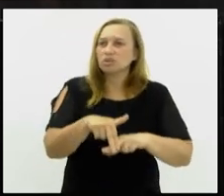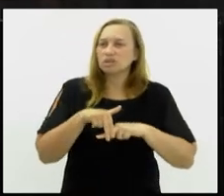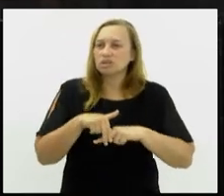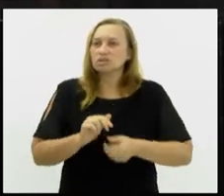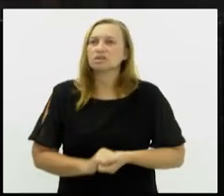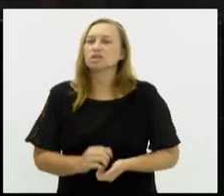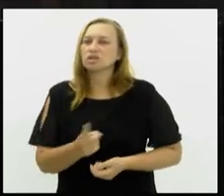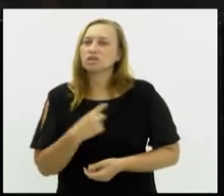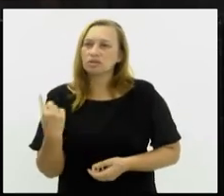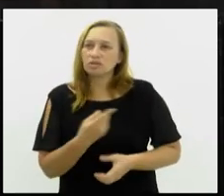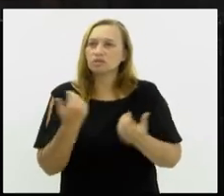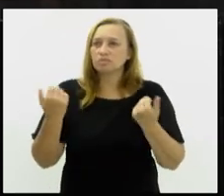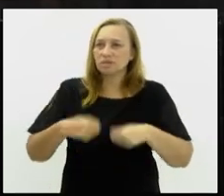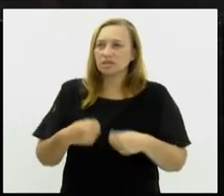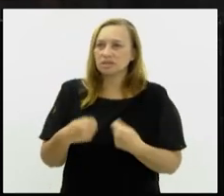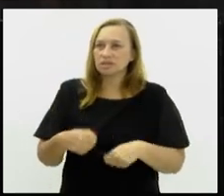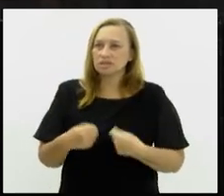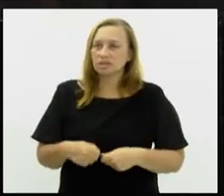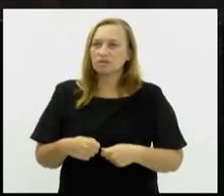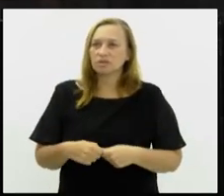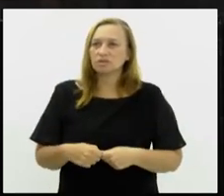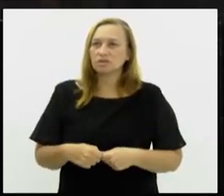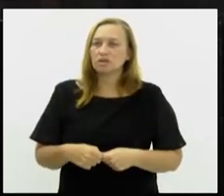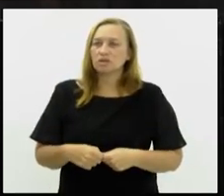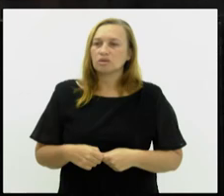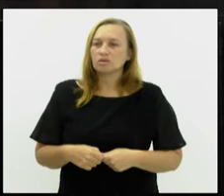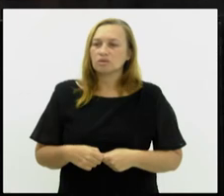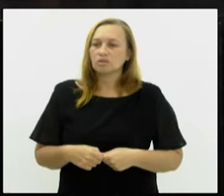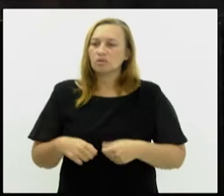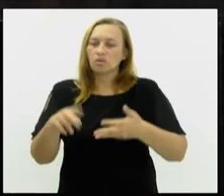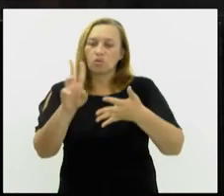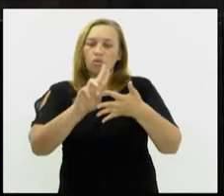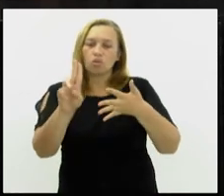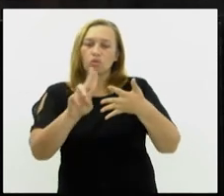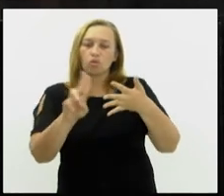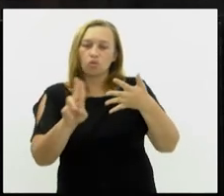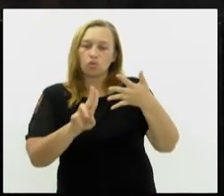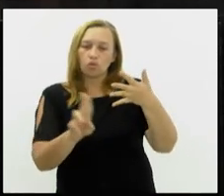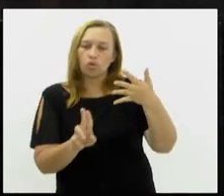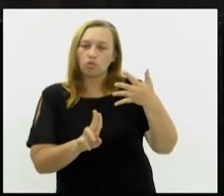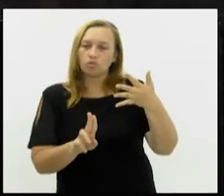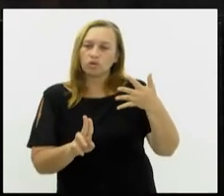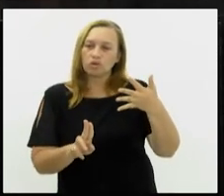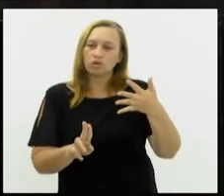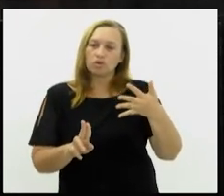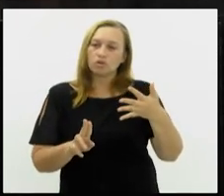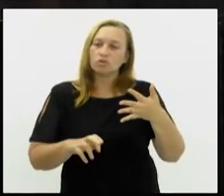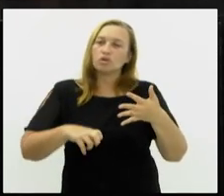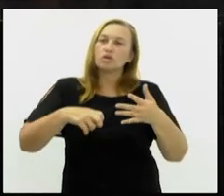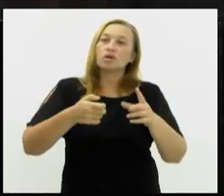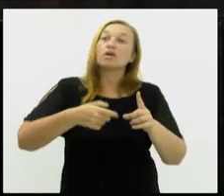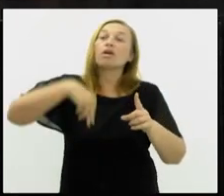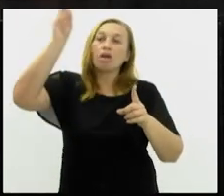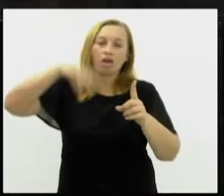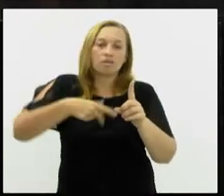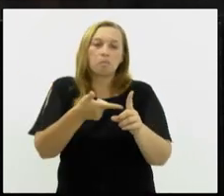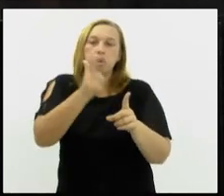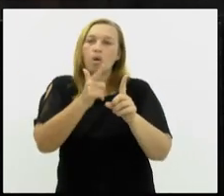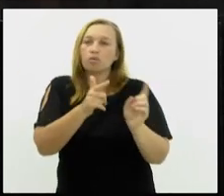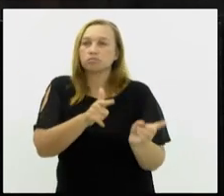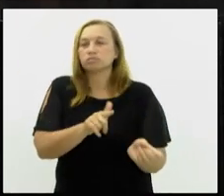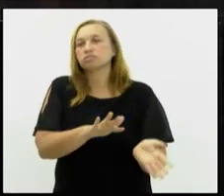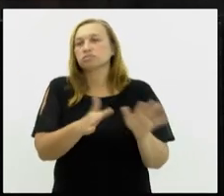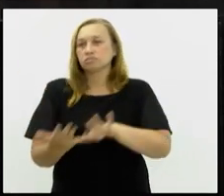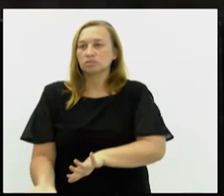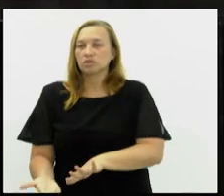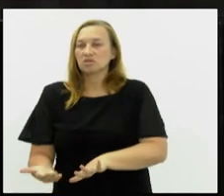que nós precisamos dar nomes ao que de fato ocorreu com Marielle Franco, que não foi a primeira vítima de